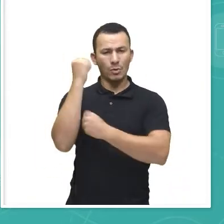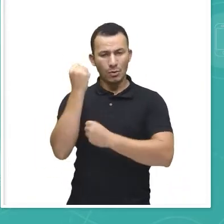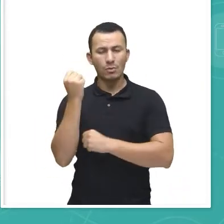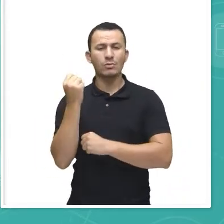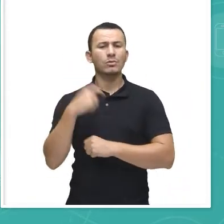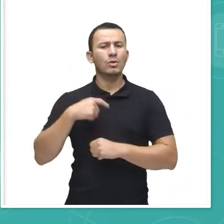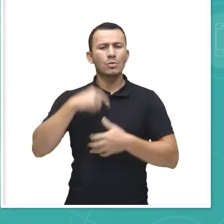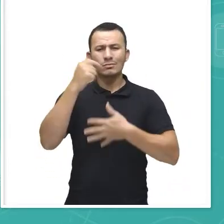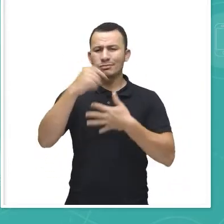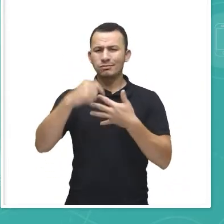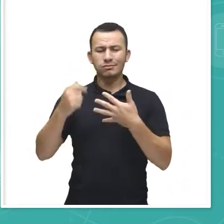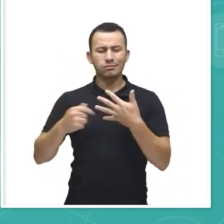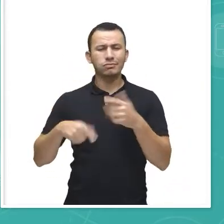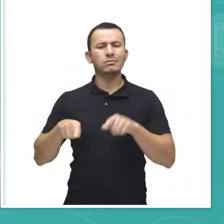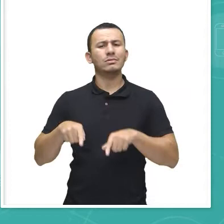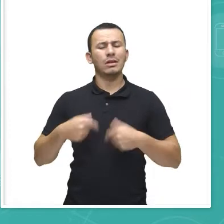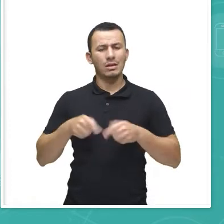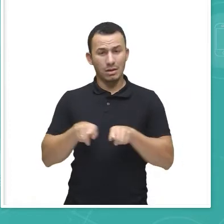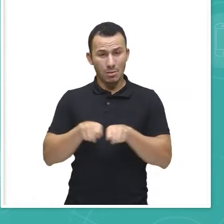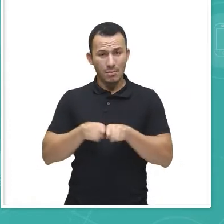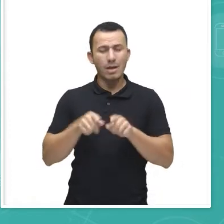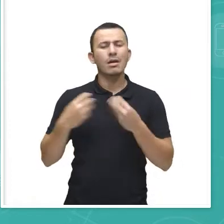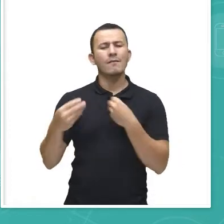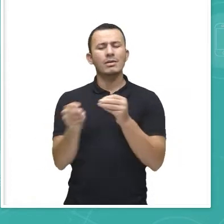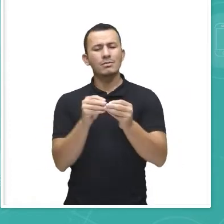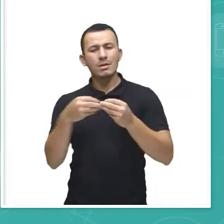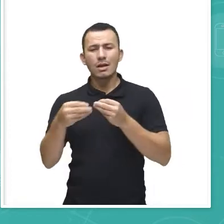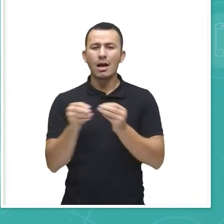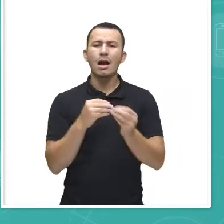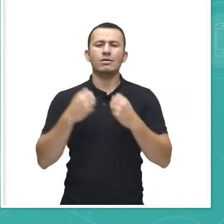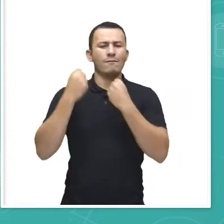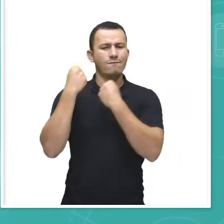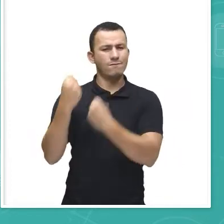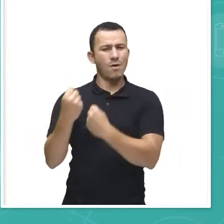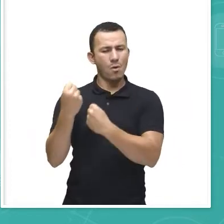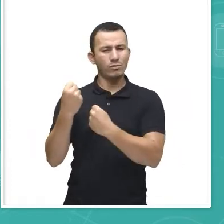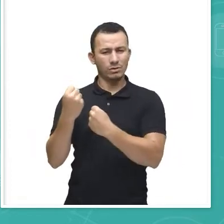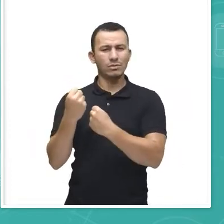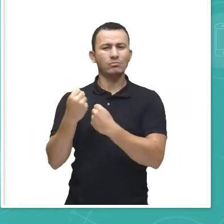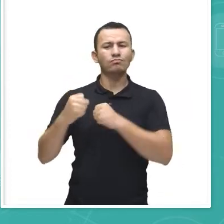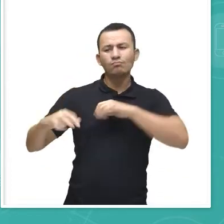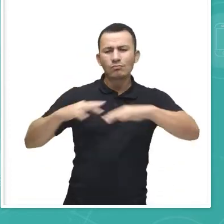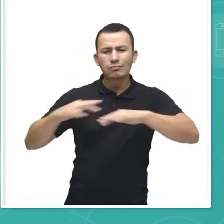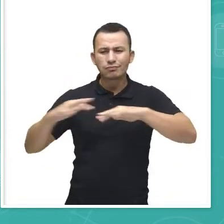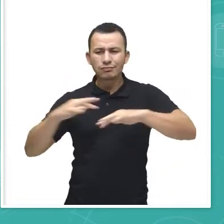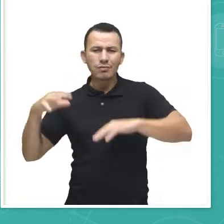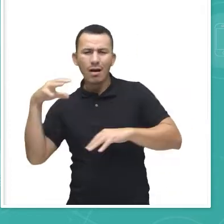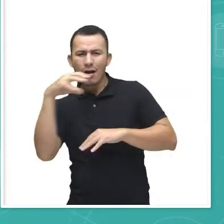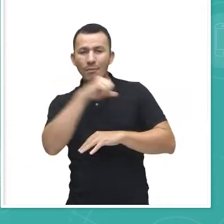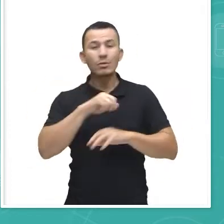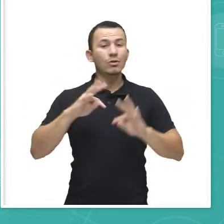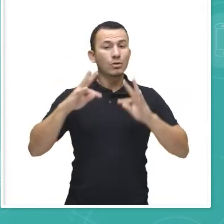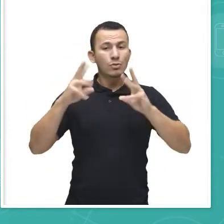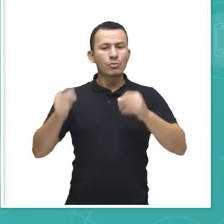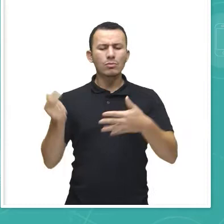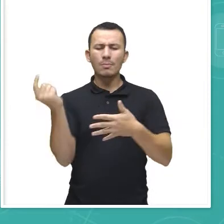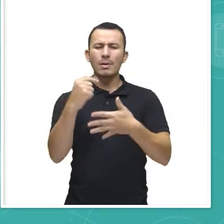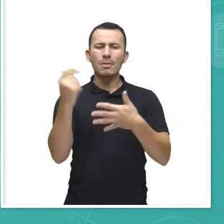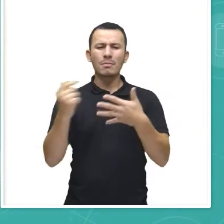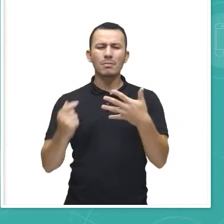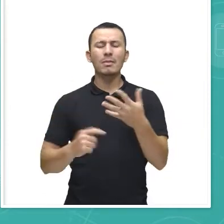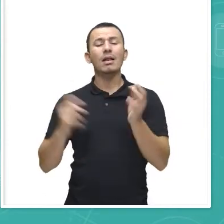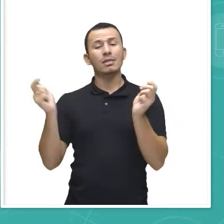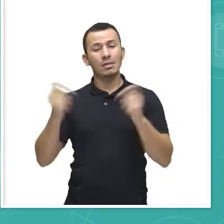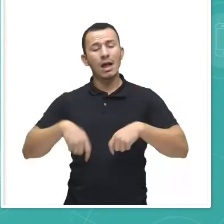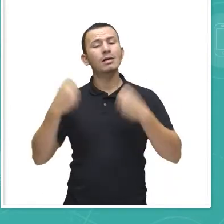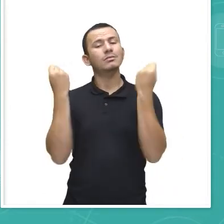suas capacidades físicas, flexibilidade, força, agilidade. Tudo isso a gente consegue por meio